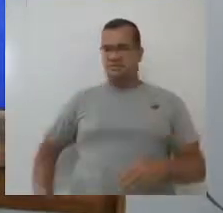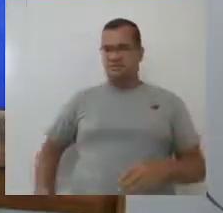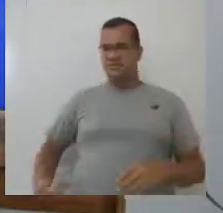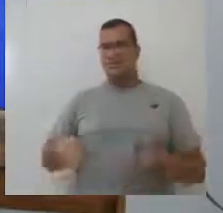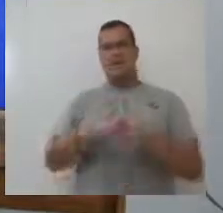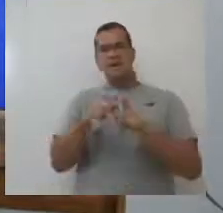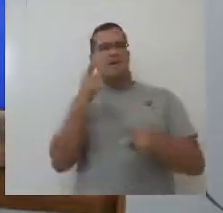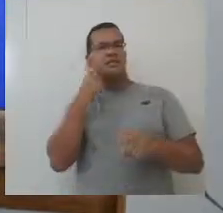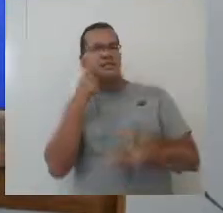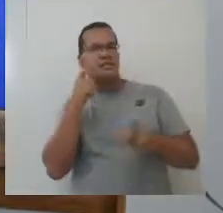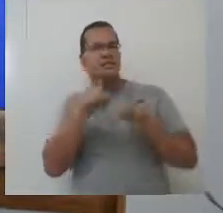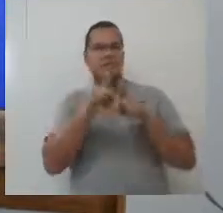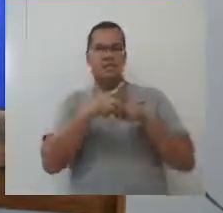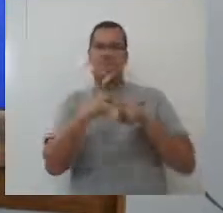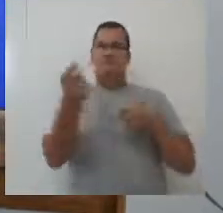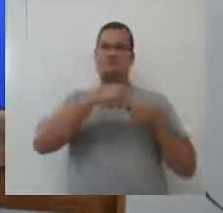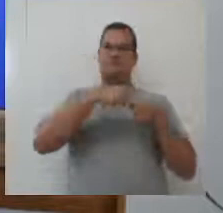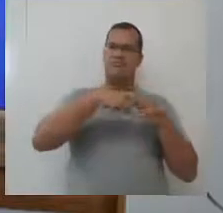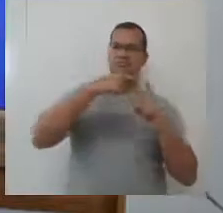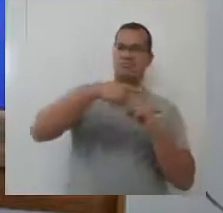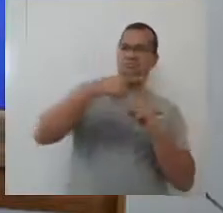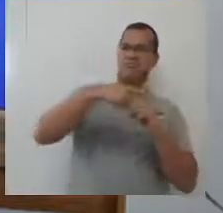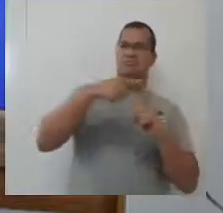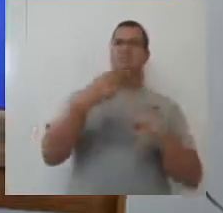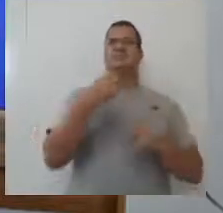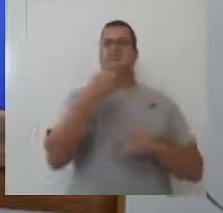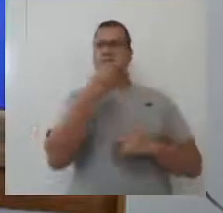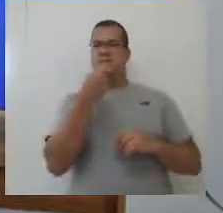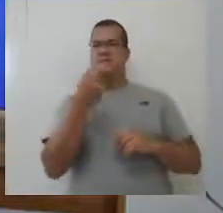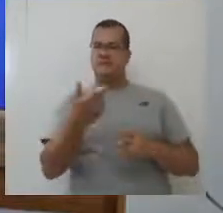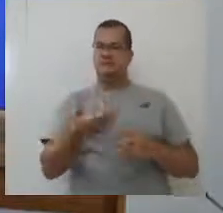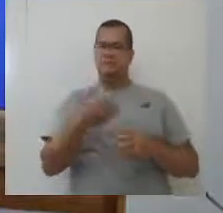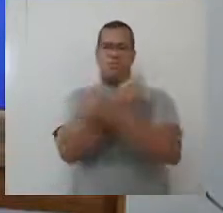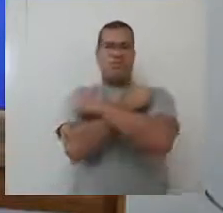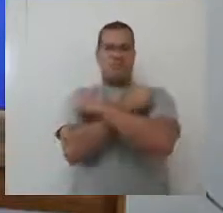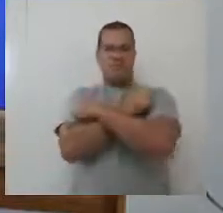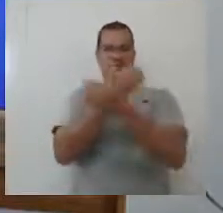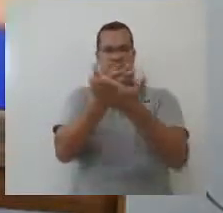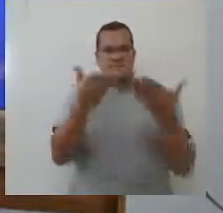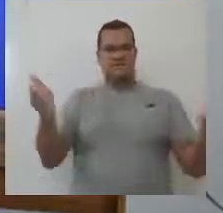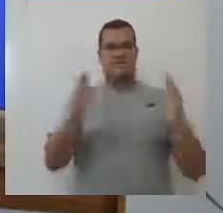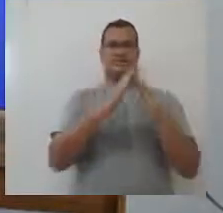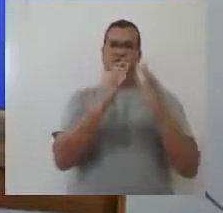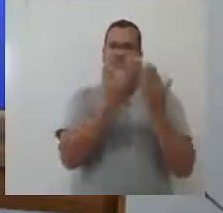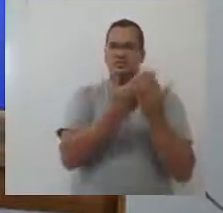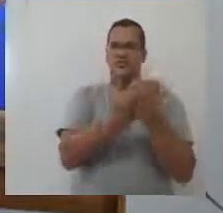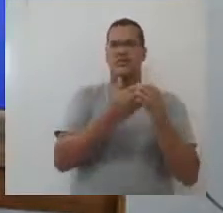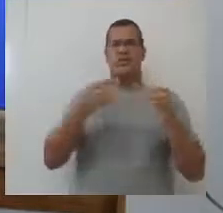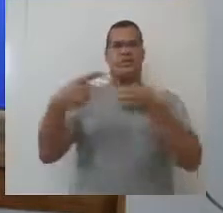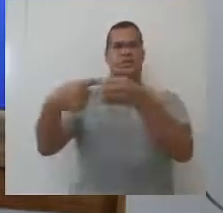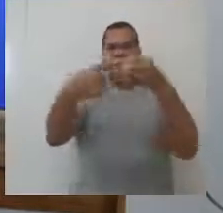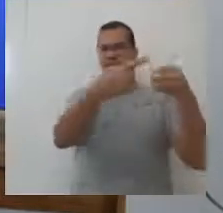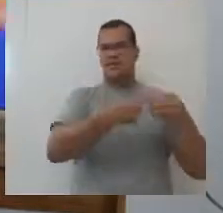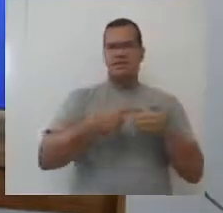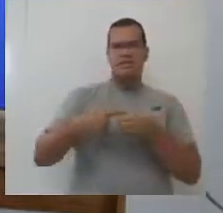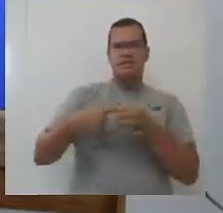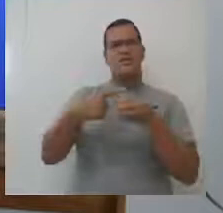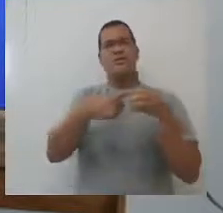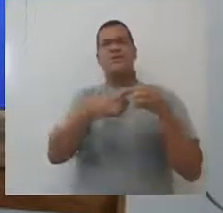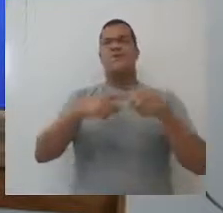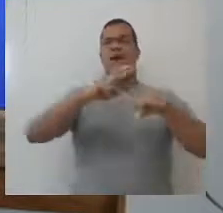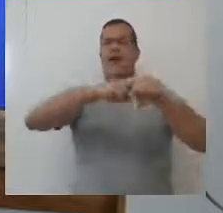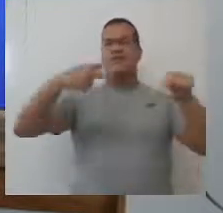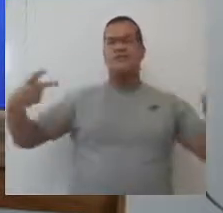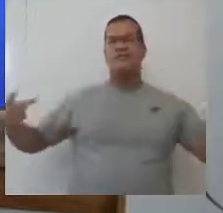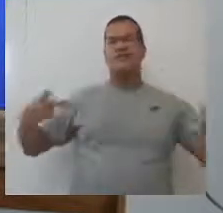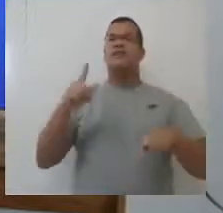atenção e o feedback positivo que todo mundo tá dando dessas aulas, tá? Um abraço aí para todas as escolas, pro pessoal do interior, o pessoal de Arco Verde, o pessoal